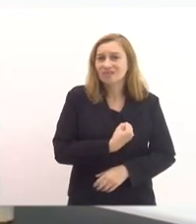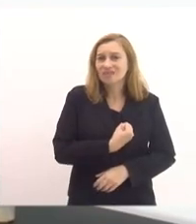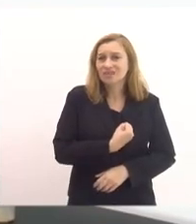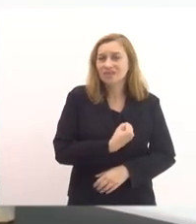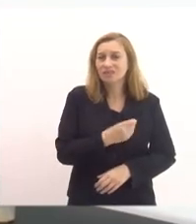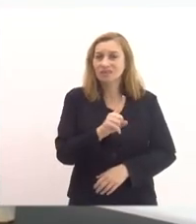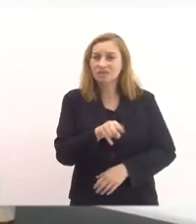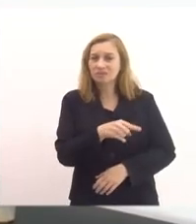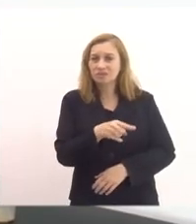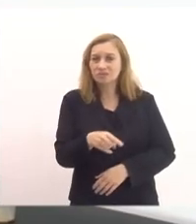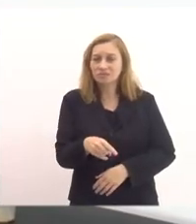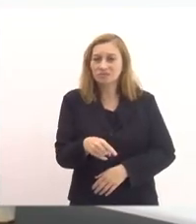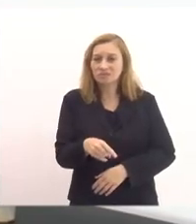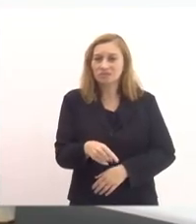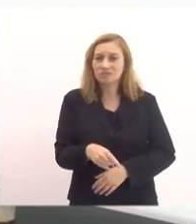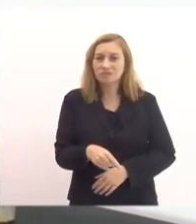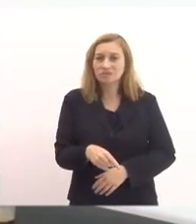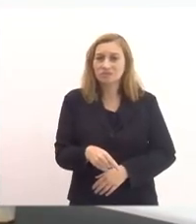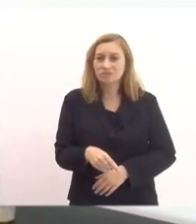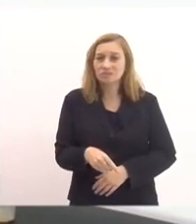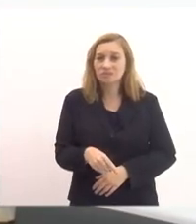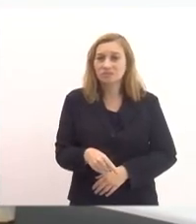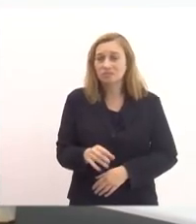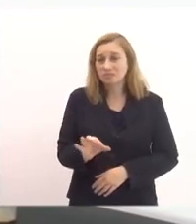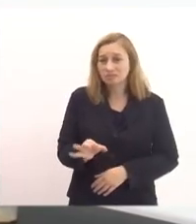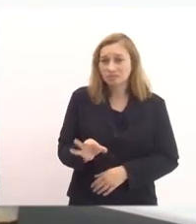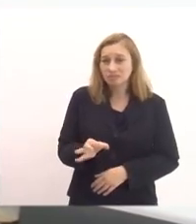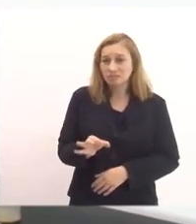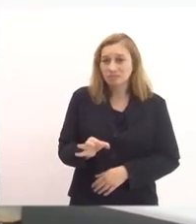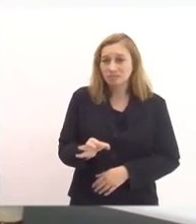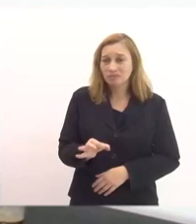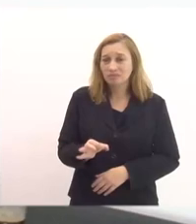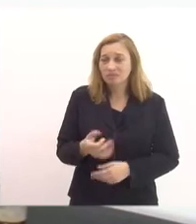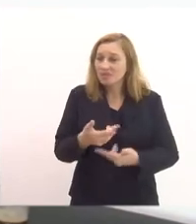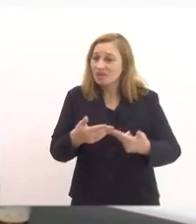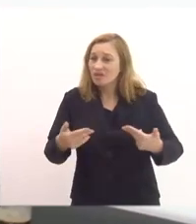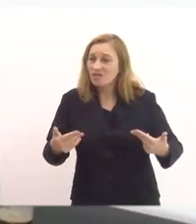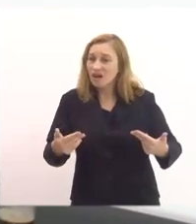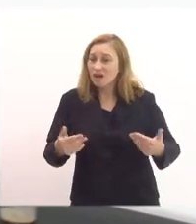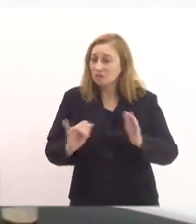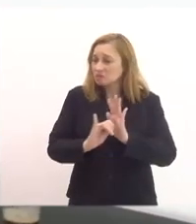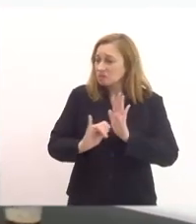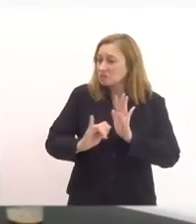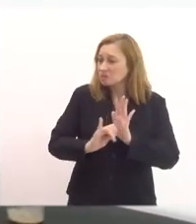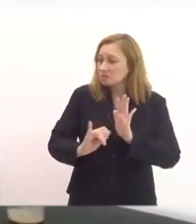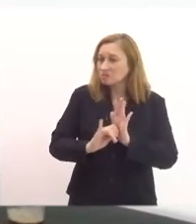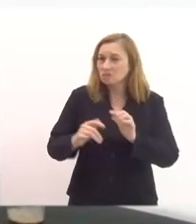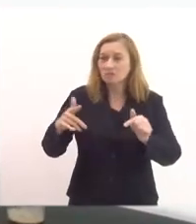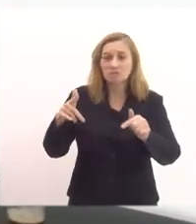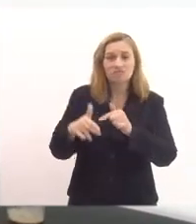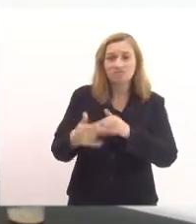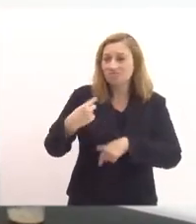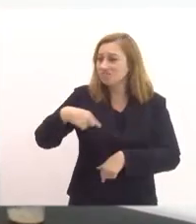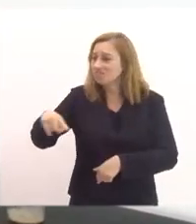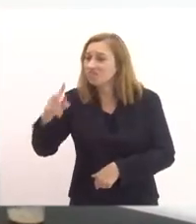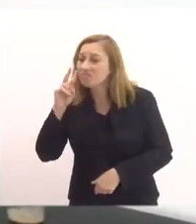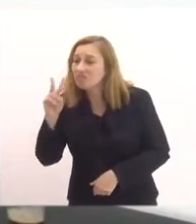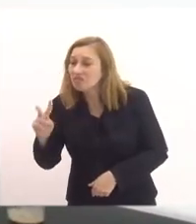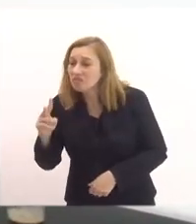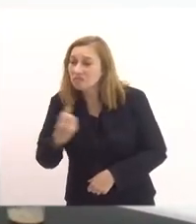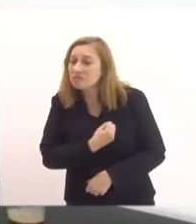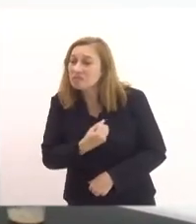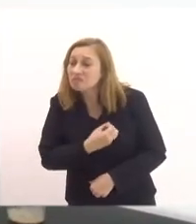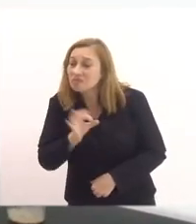uma nota foi anulada. E, posteriormente, tinha tanto descompasso de publicação que não me permitiram nem lá fazer revisão da minha nota